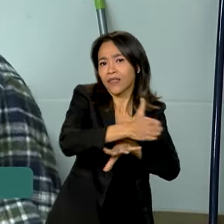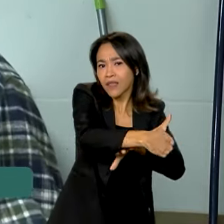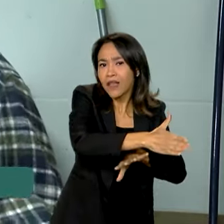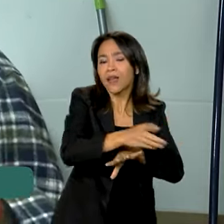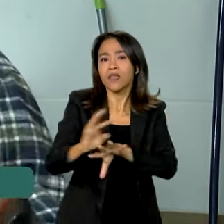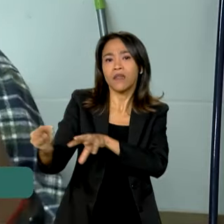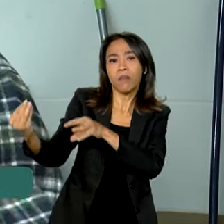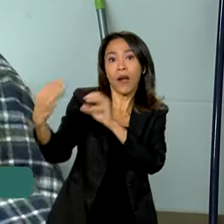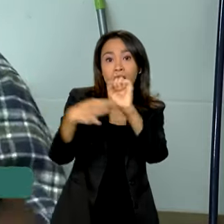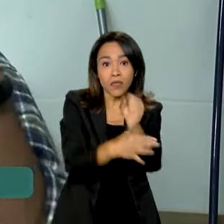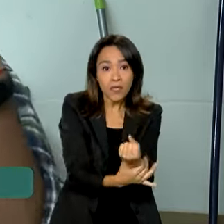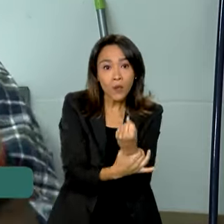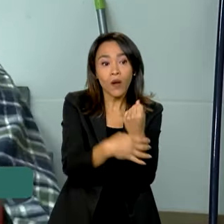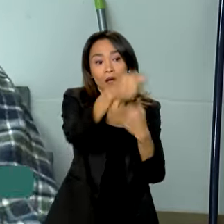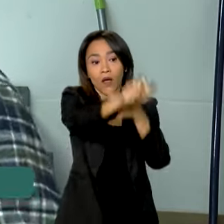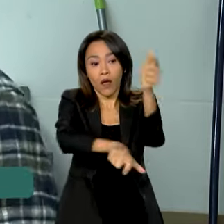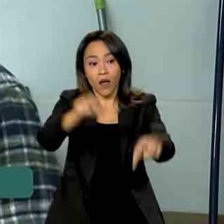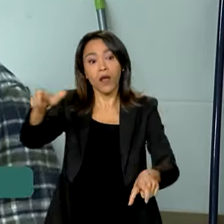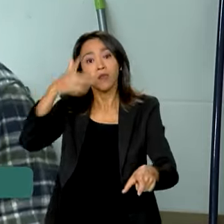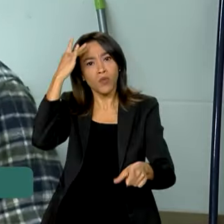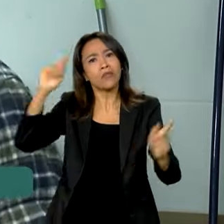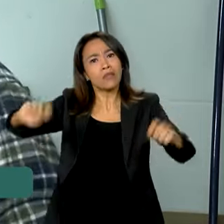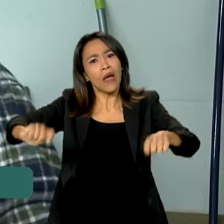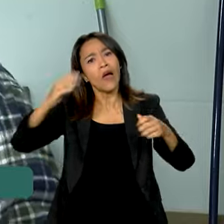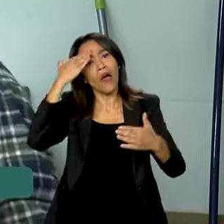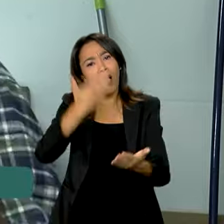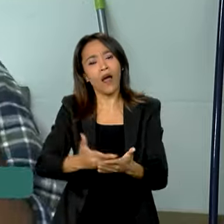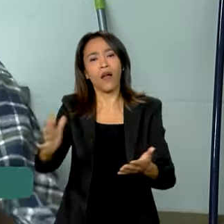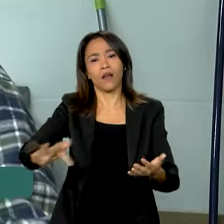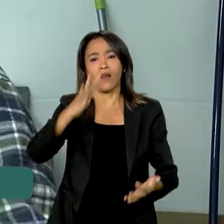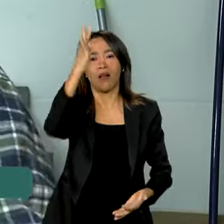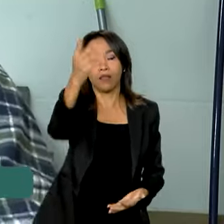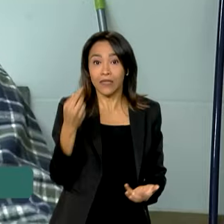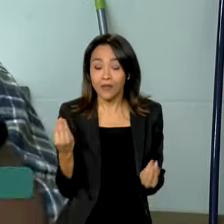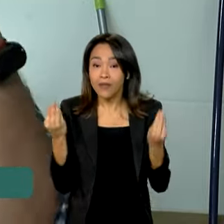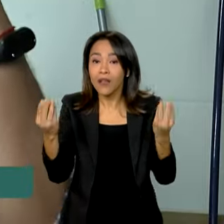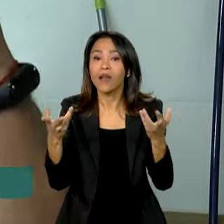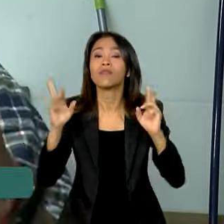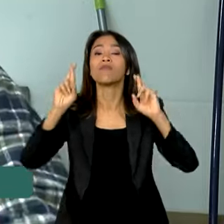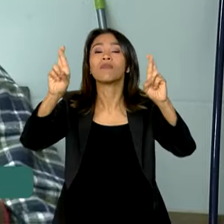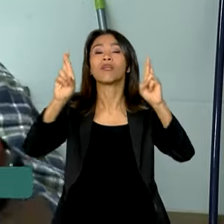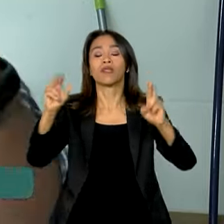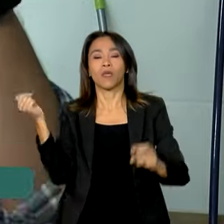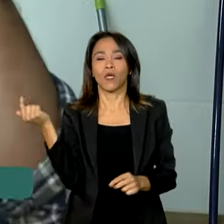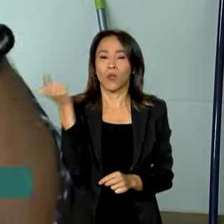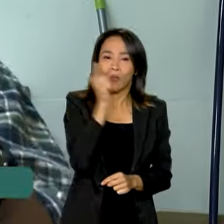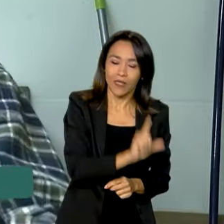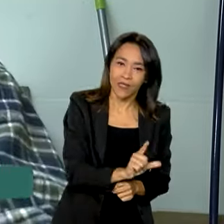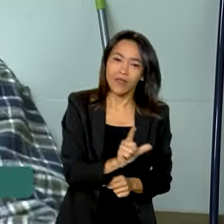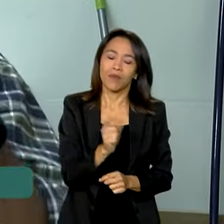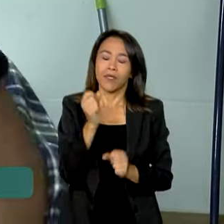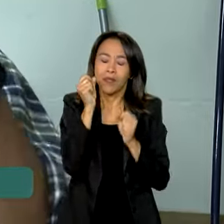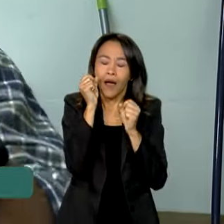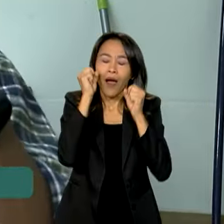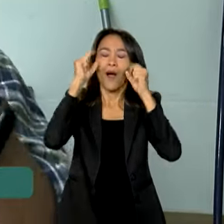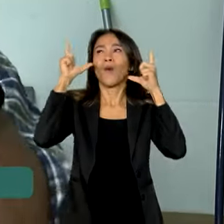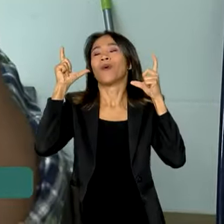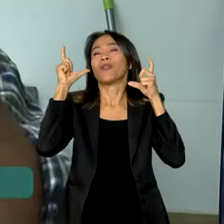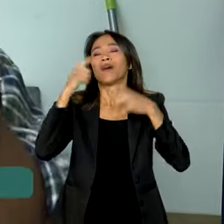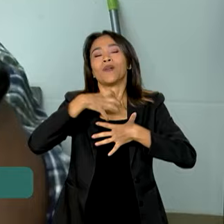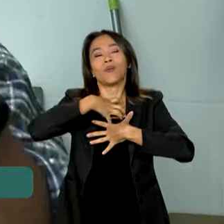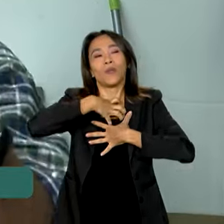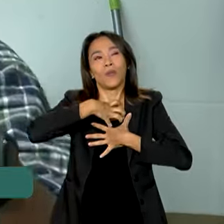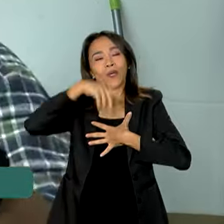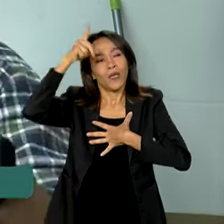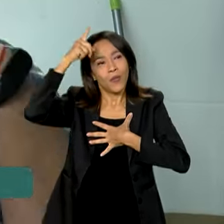as pessoas que as pessoas vão poder acreditar no futuro, isso dá esperança para que a gente possa levantar, acordar e resistir